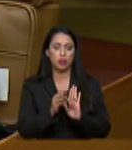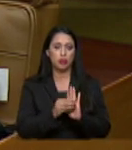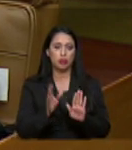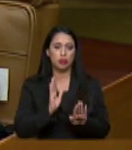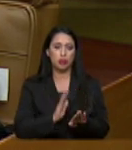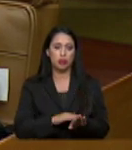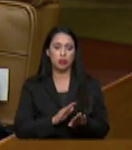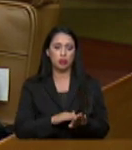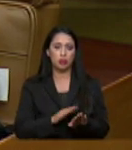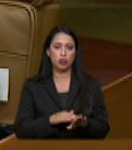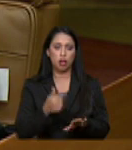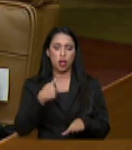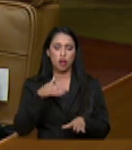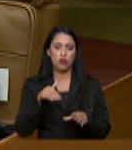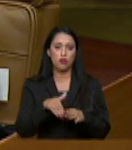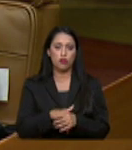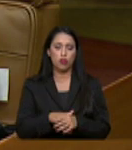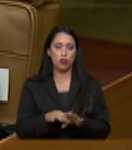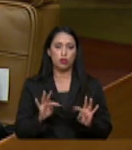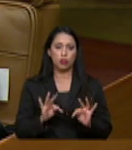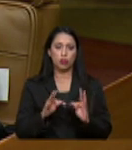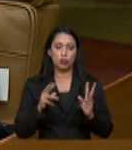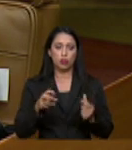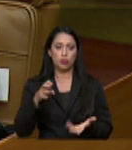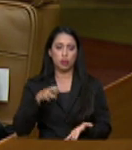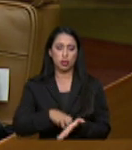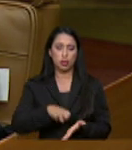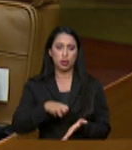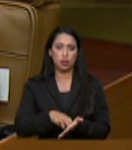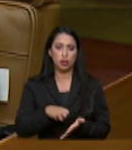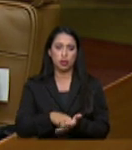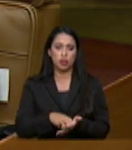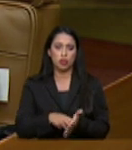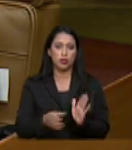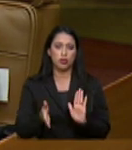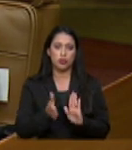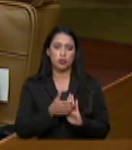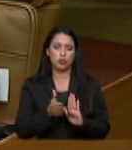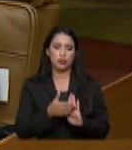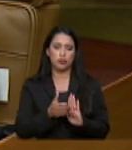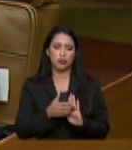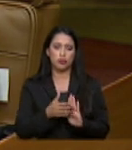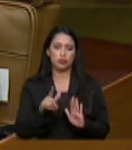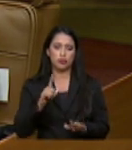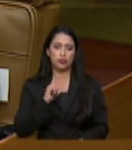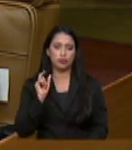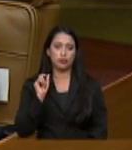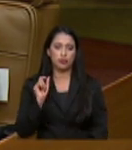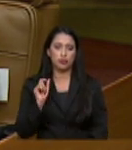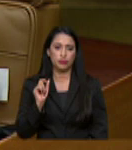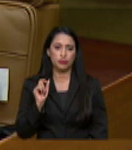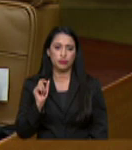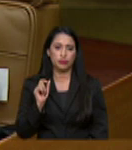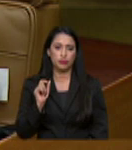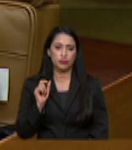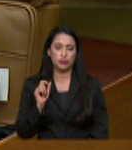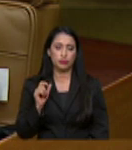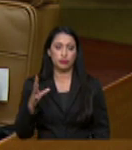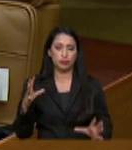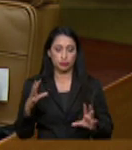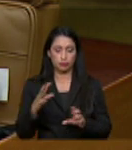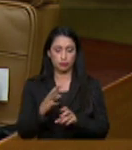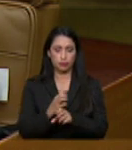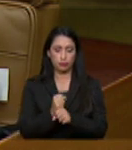e autoria acompanha sua excelência na condenação que propõe No que diz respeito a